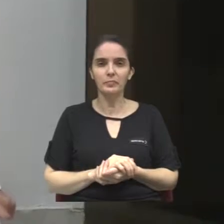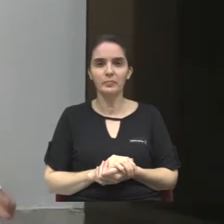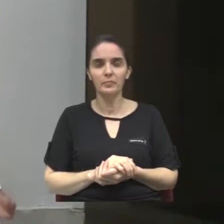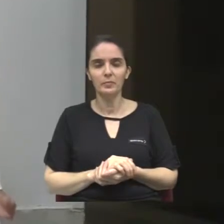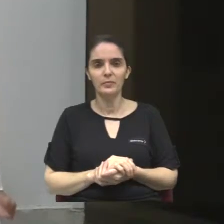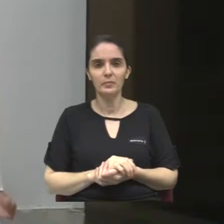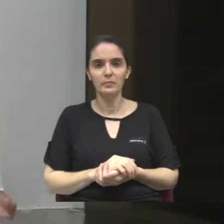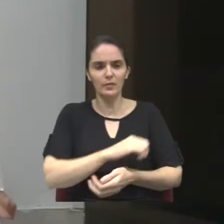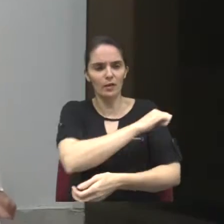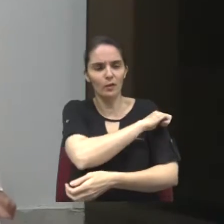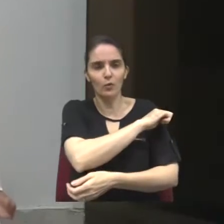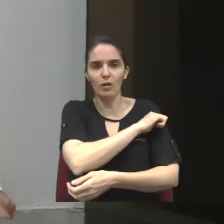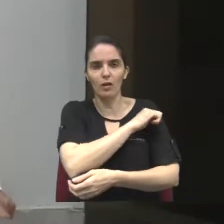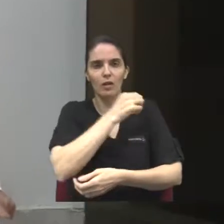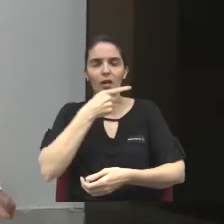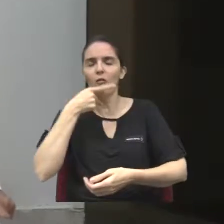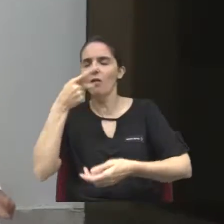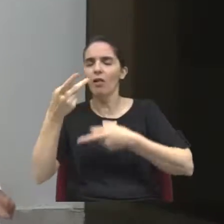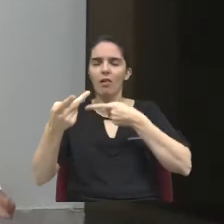declamando ou